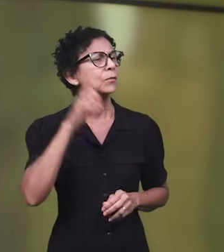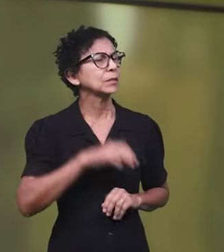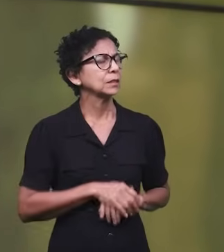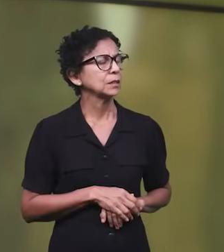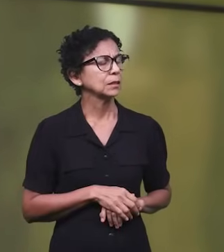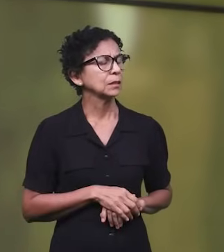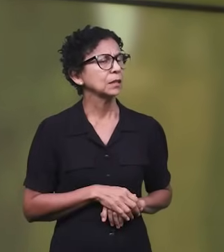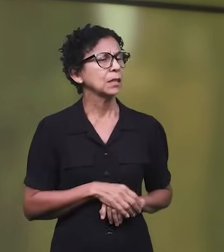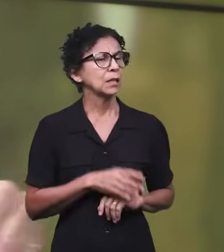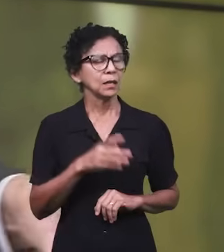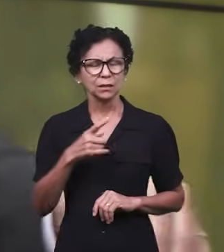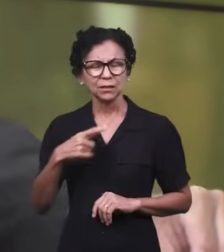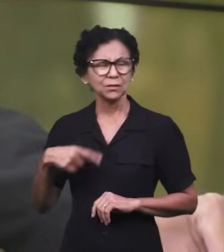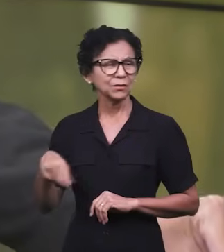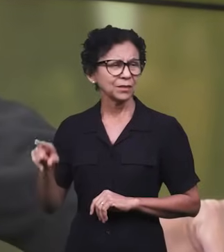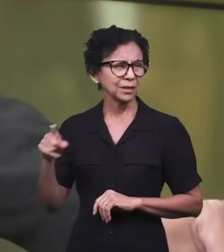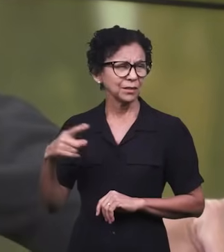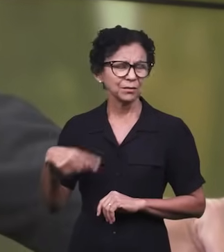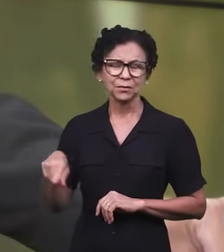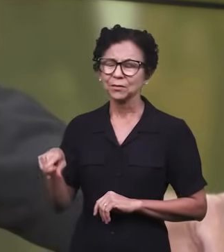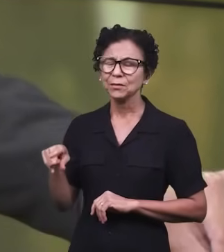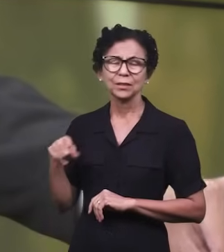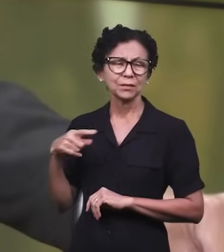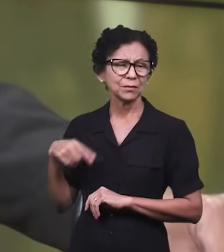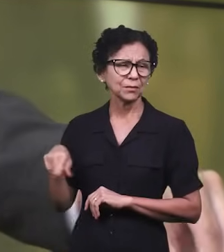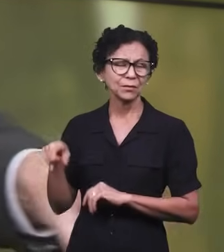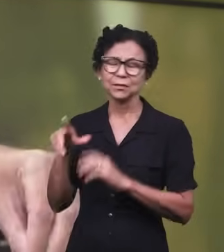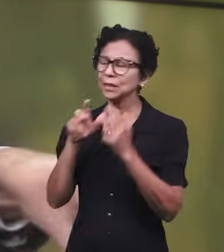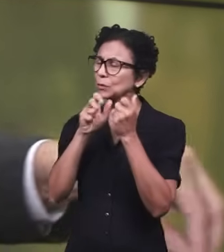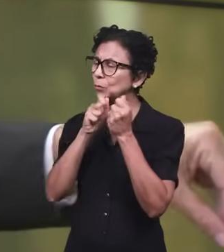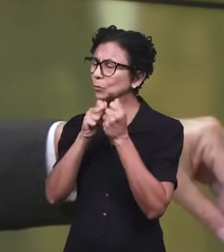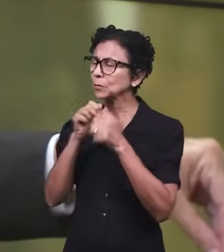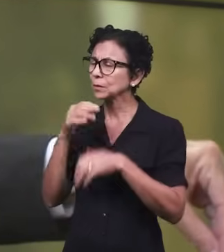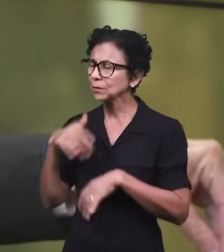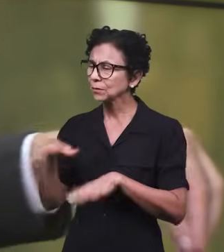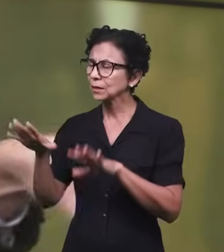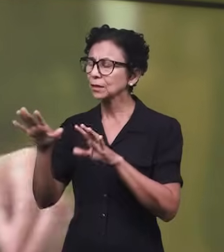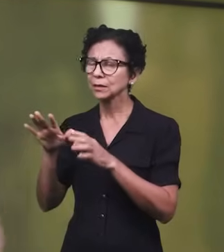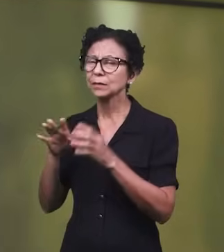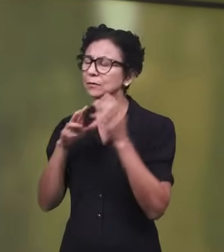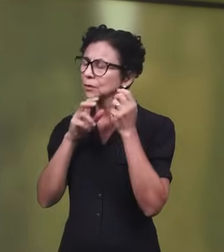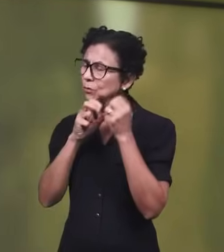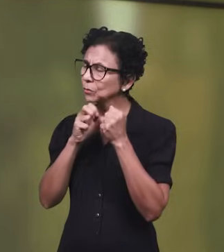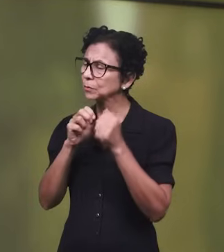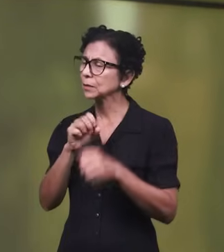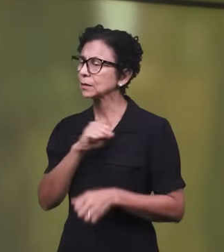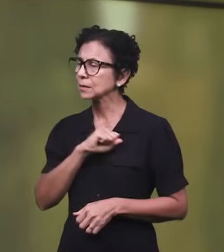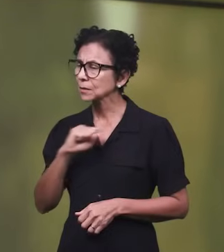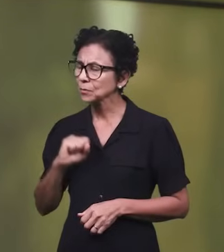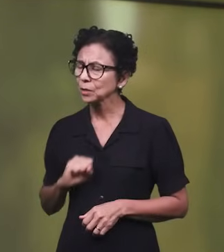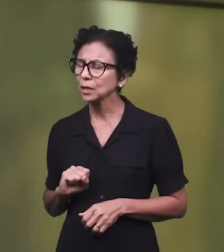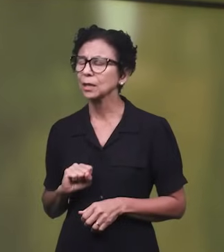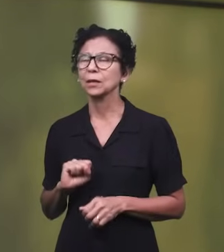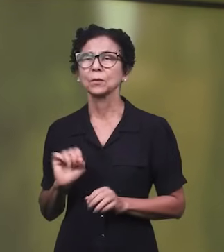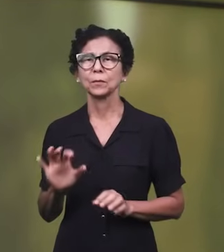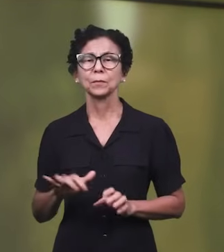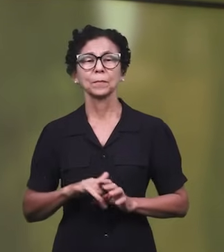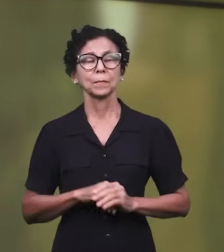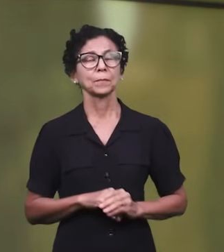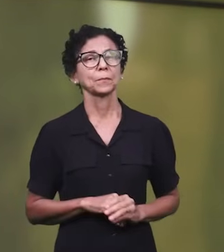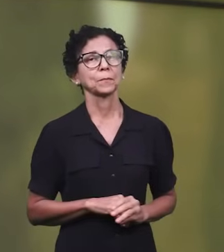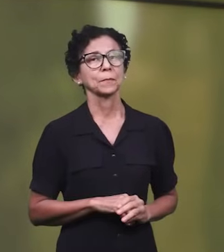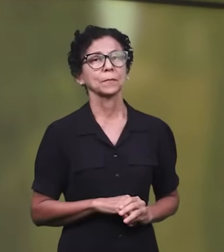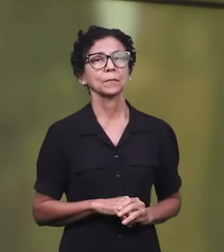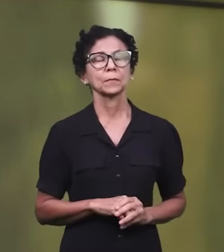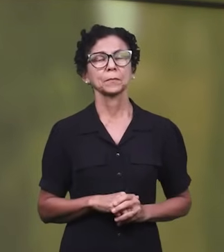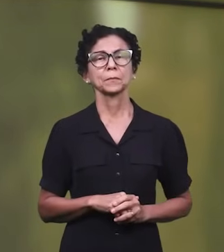Senhor falando. Isso aqui é uma coisa pessoal de alguém. Isso aqui é do mundo. Isso aqui é do Senhor. Isso aqui é do